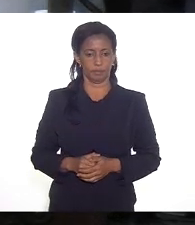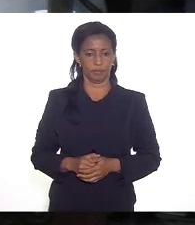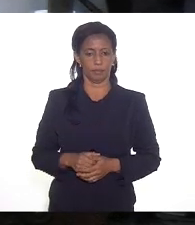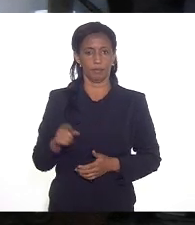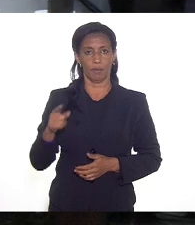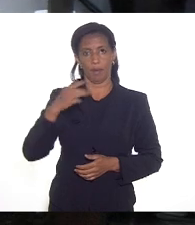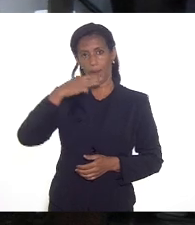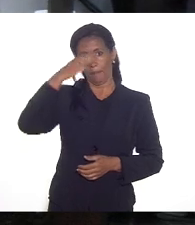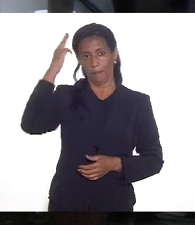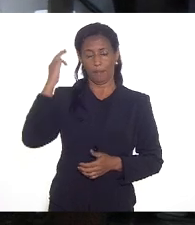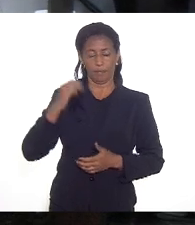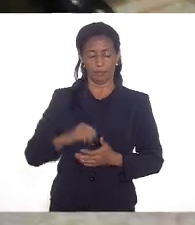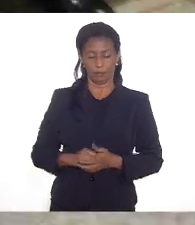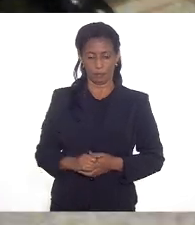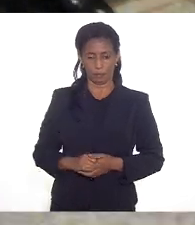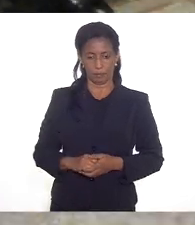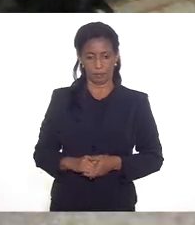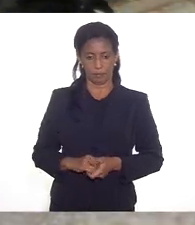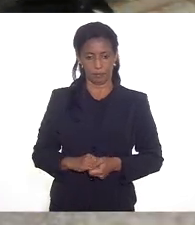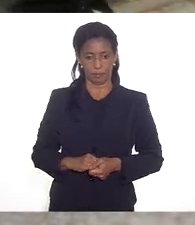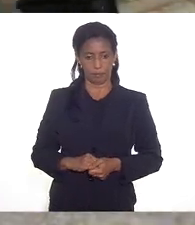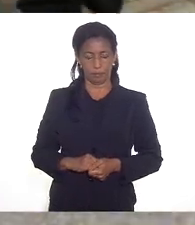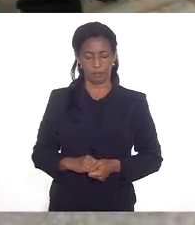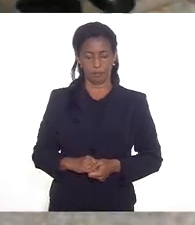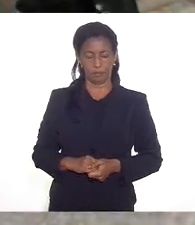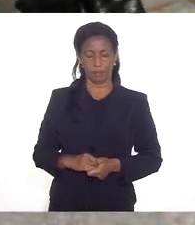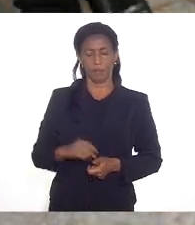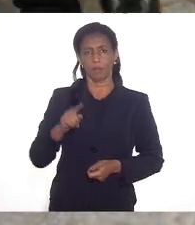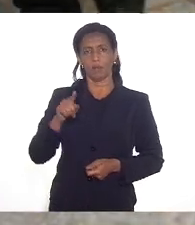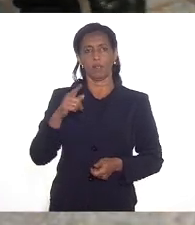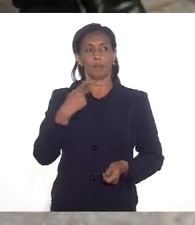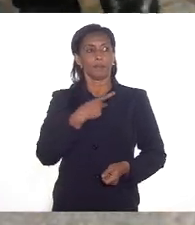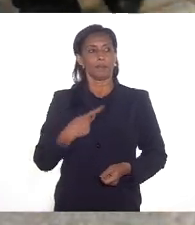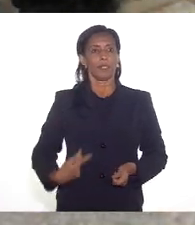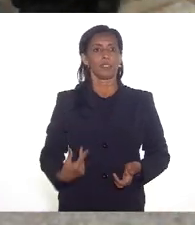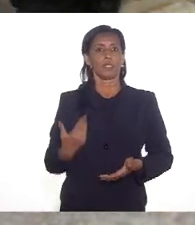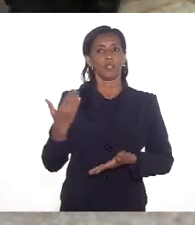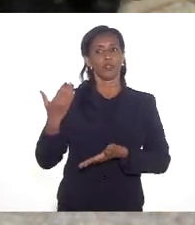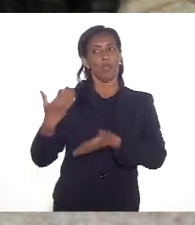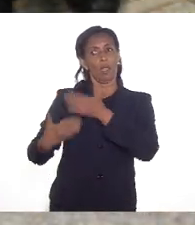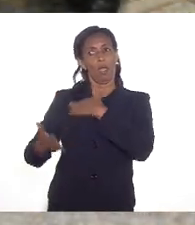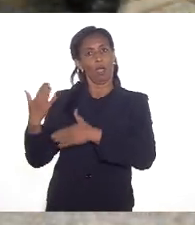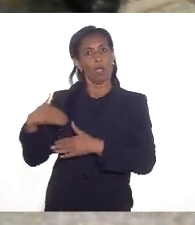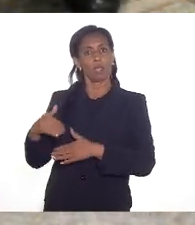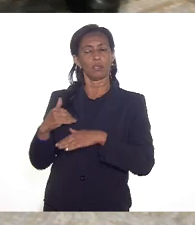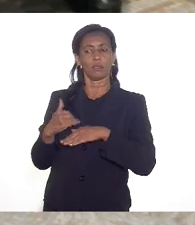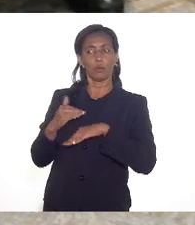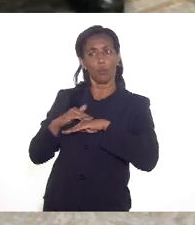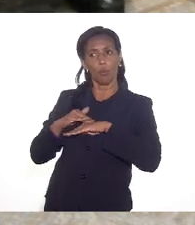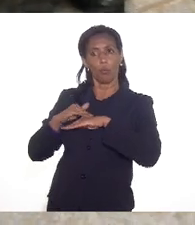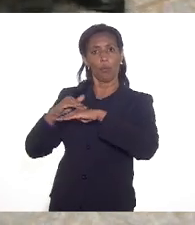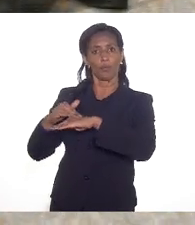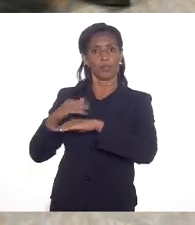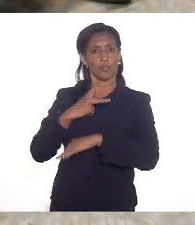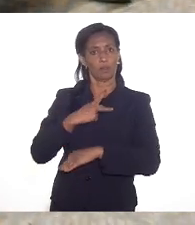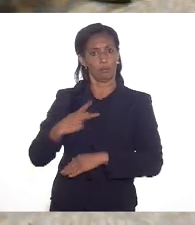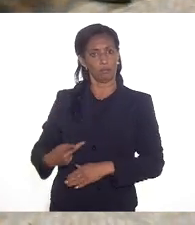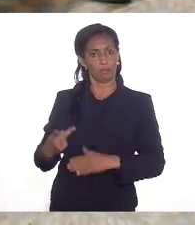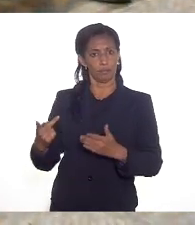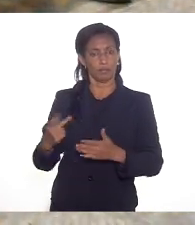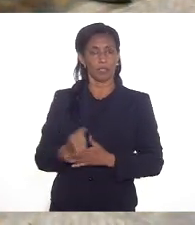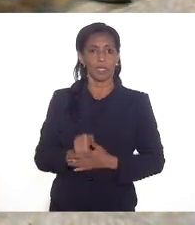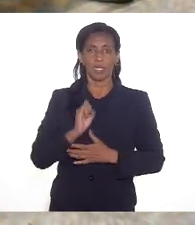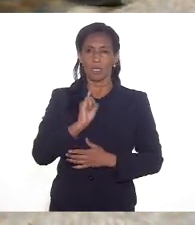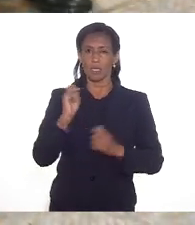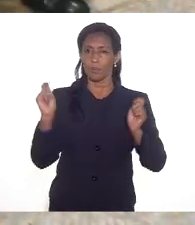Deputado o máximo sua Presidente a pouco eu conversei com vossa excelência e eu havia feito uma solicitação se nós pudéssemos